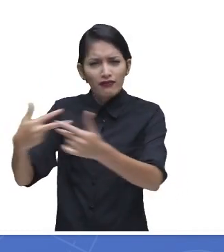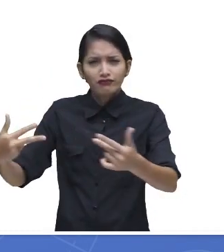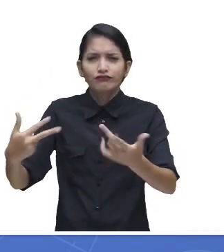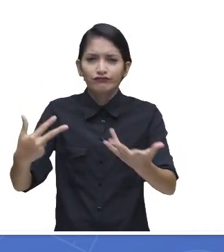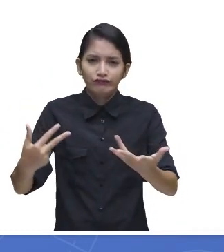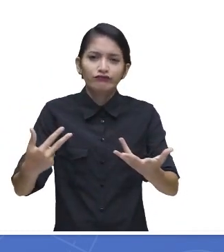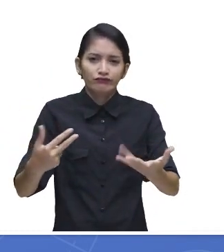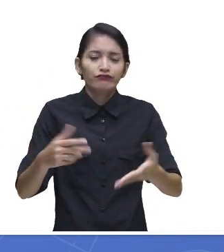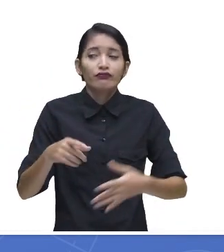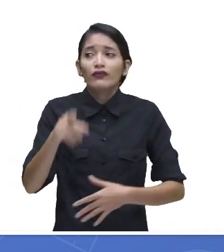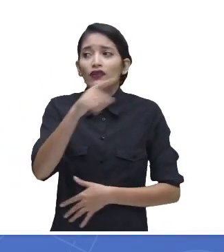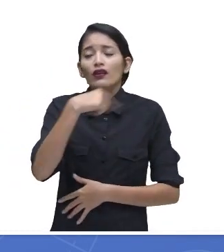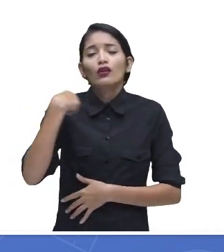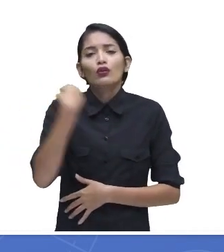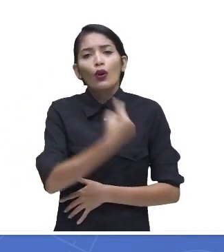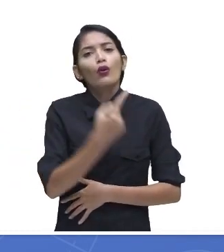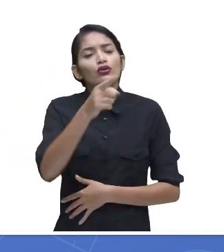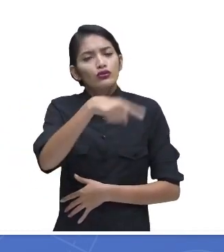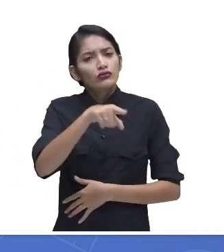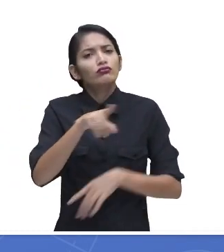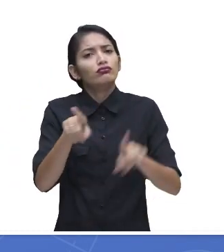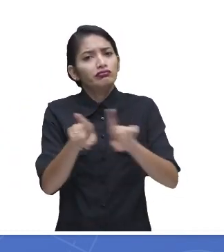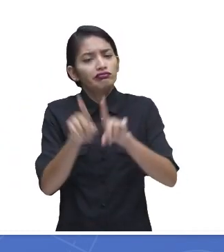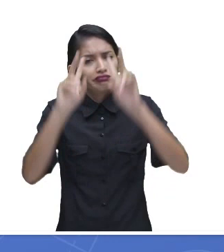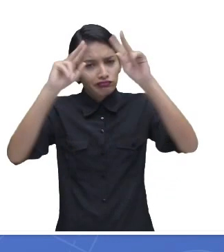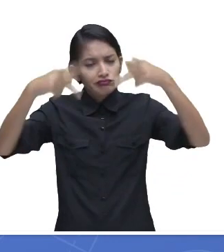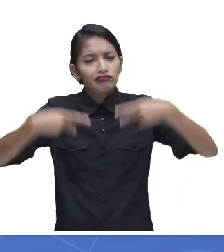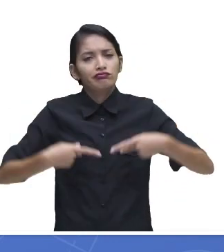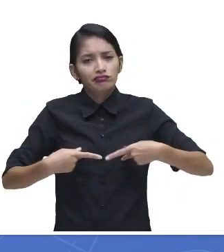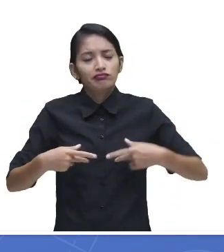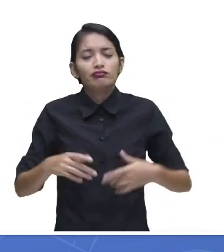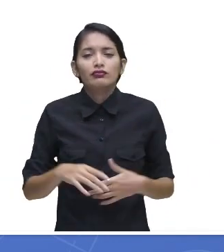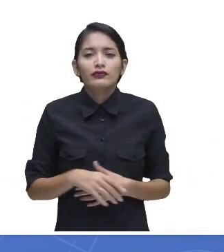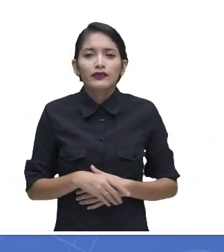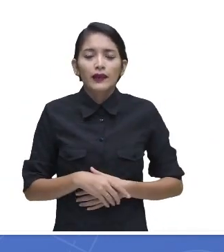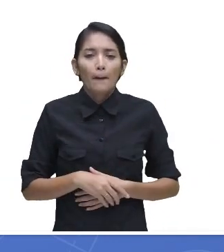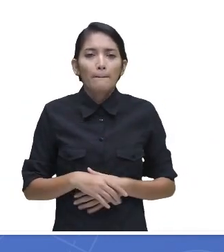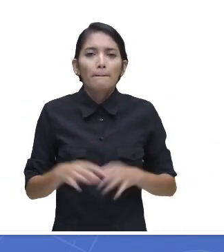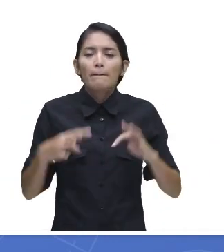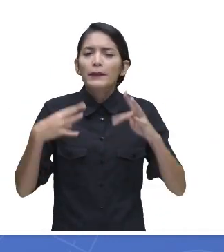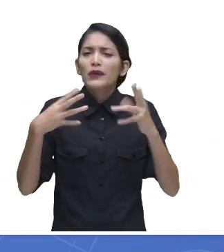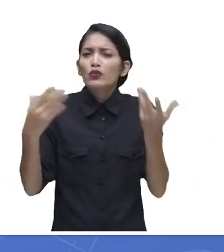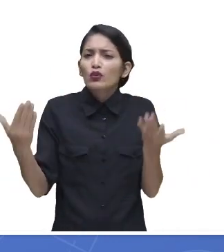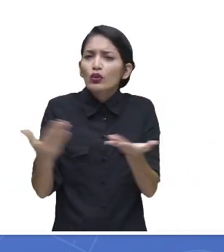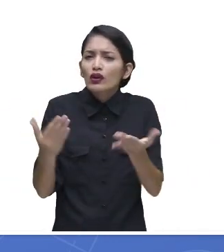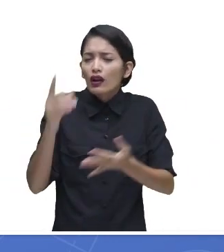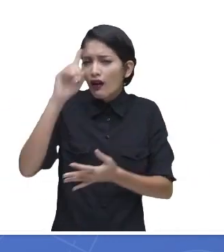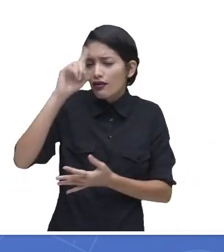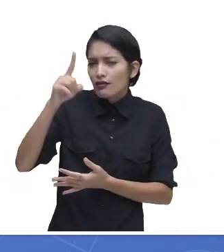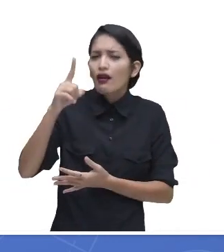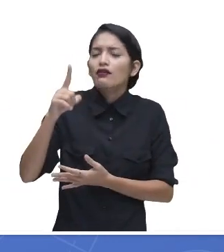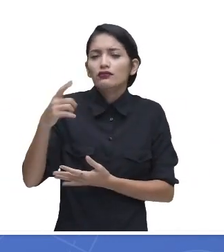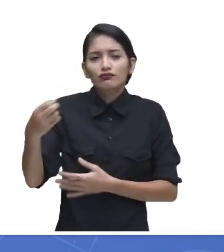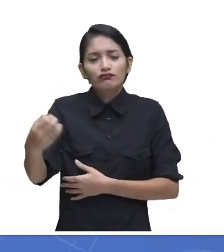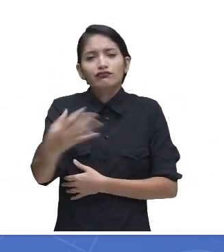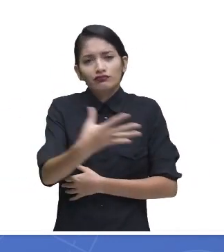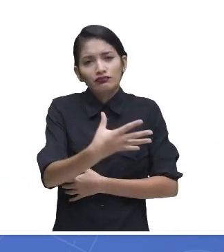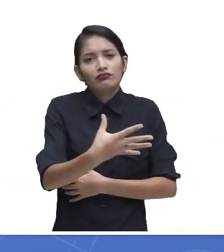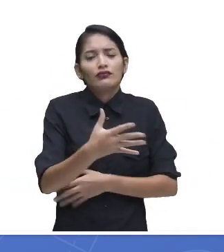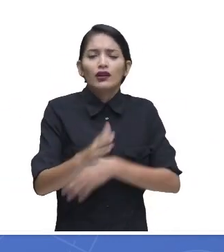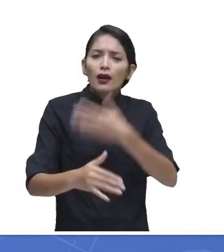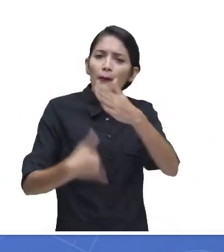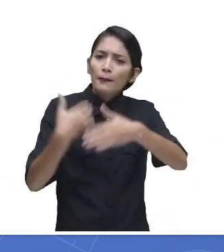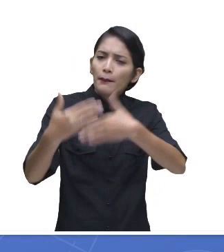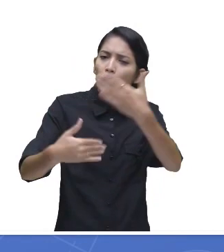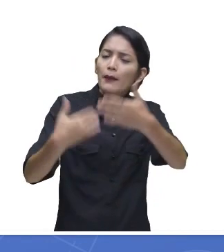né? Nós, seres humanos. Então, tudo agora, na ideia de modernidade, vai passar então